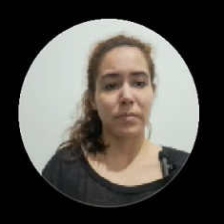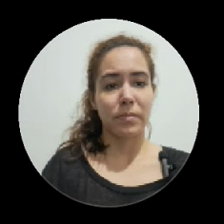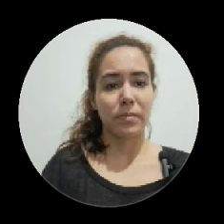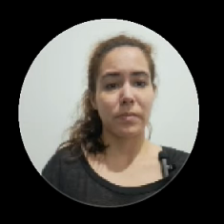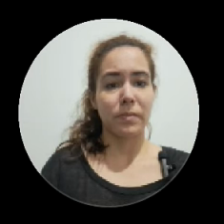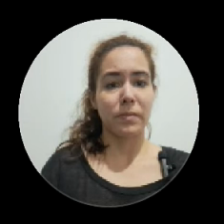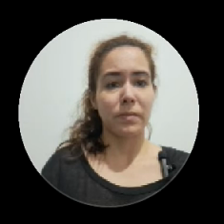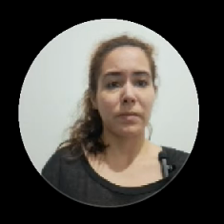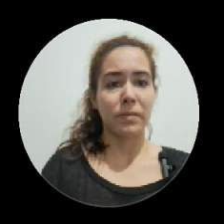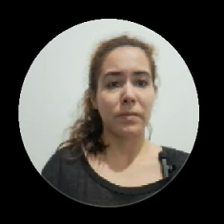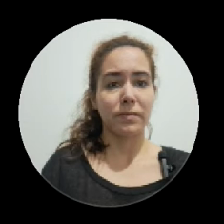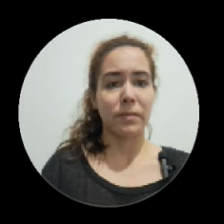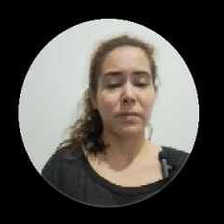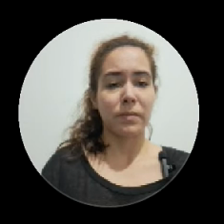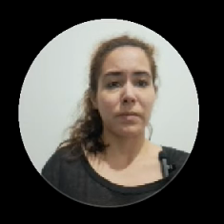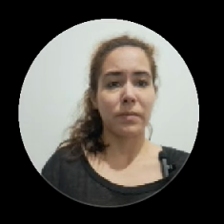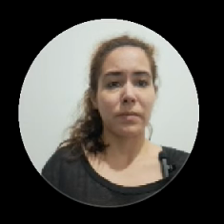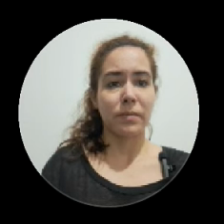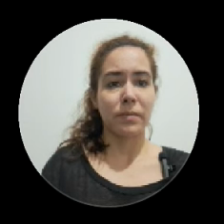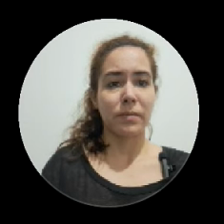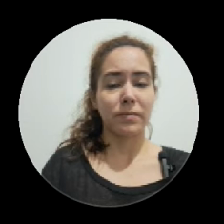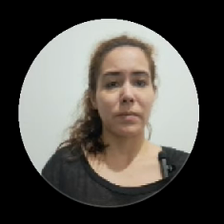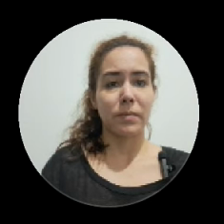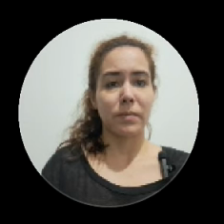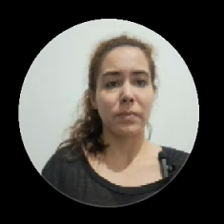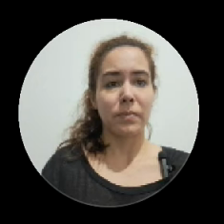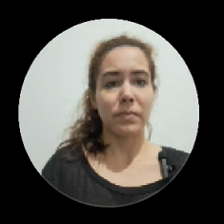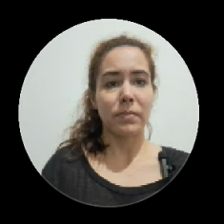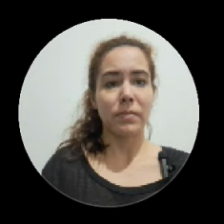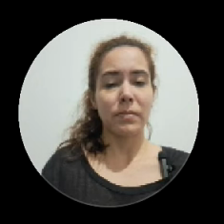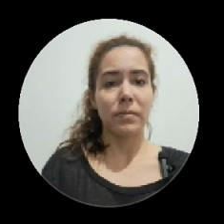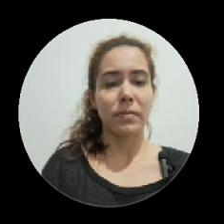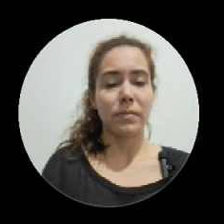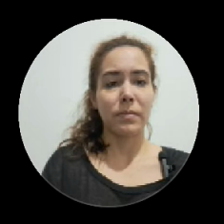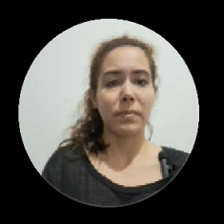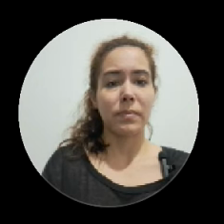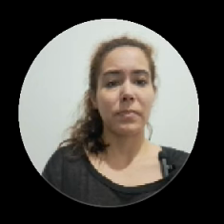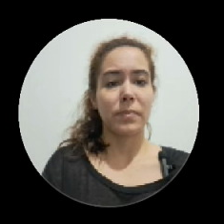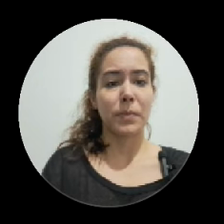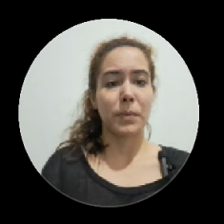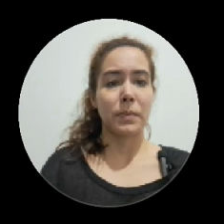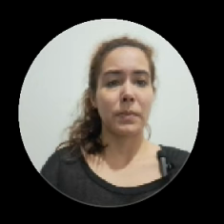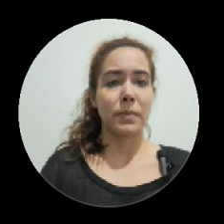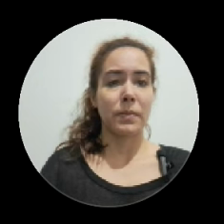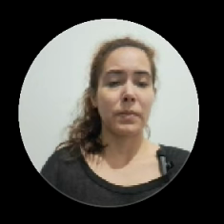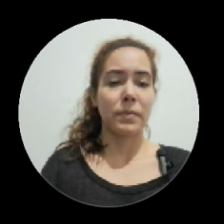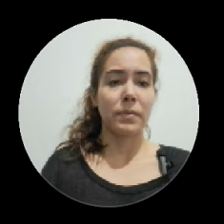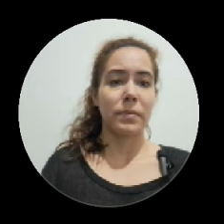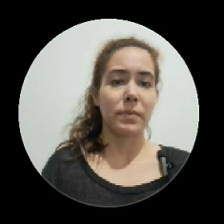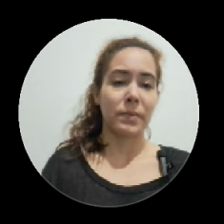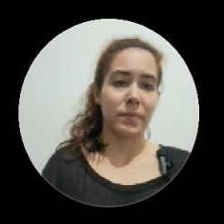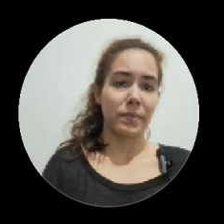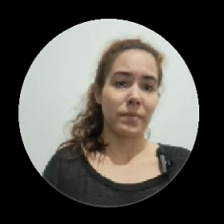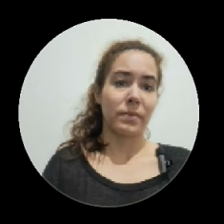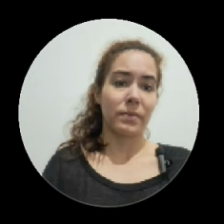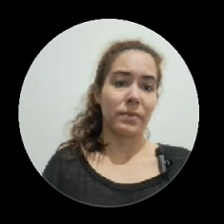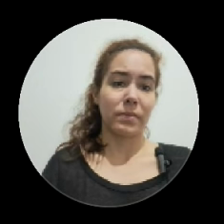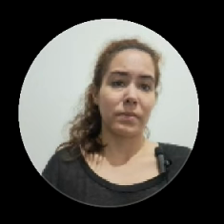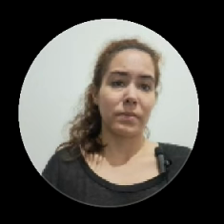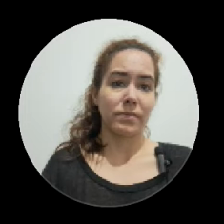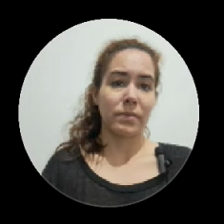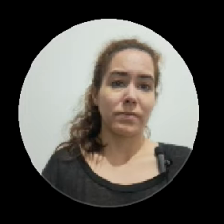não? Eu acho que... Eu aposto que vão tentar vender alguma outra coisa aqui. Vamos dar um play. Fala um pouco sobre o meu